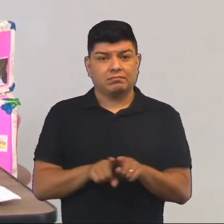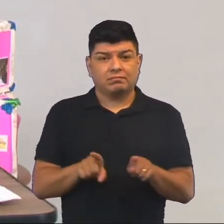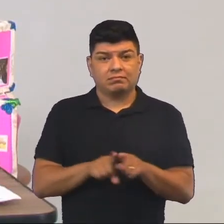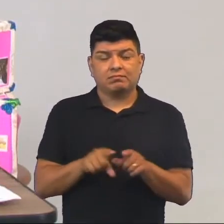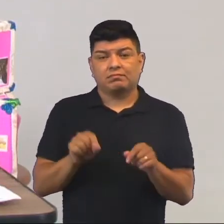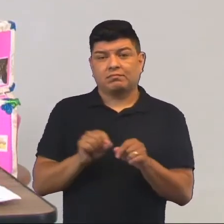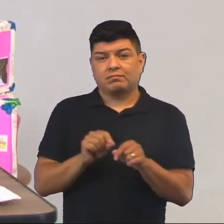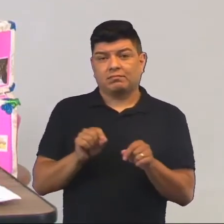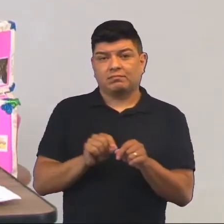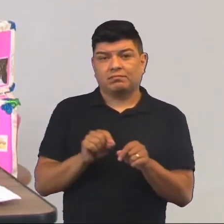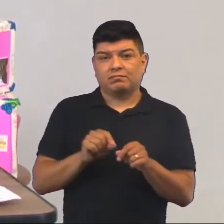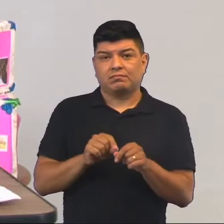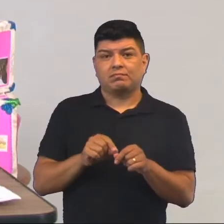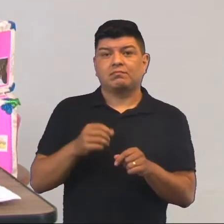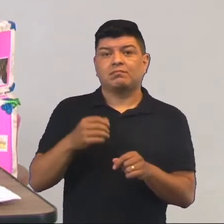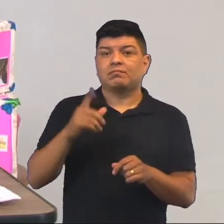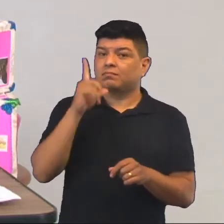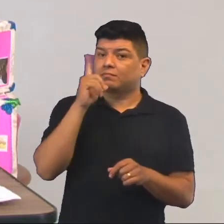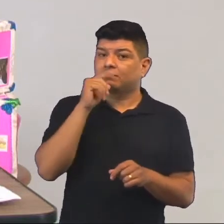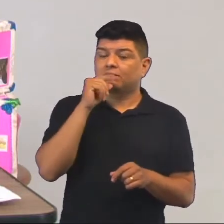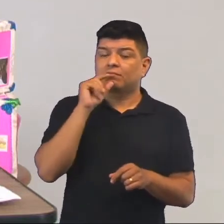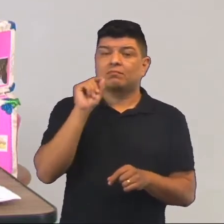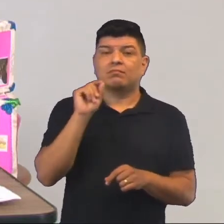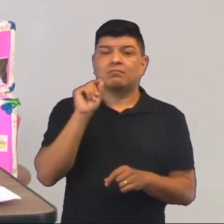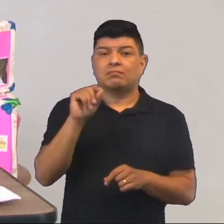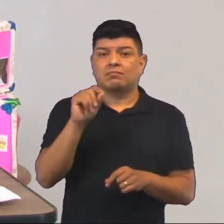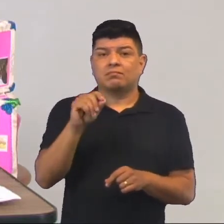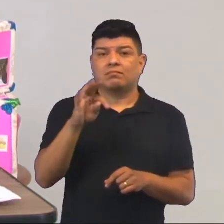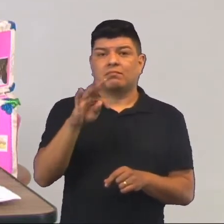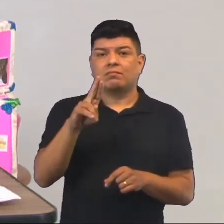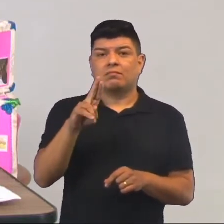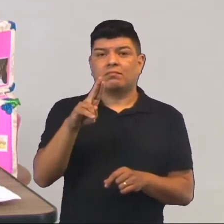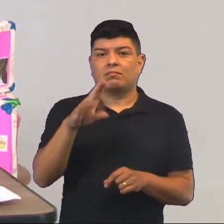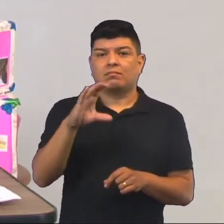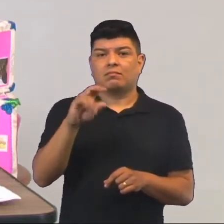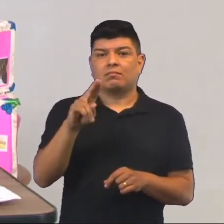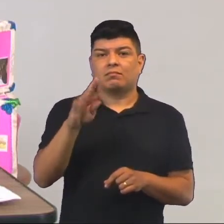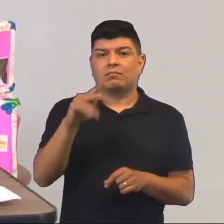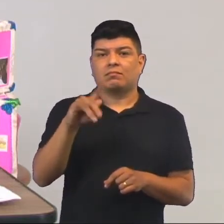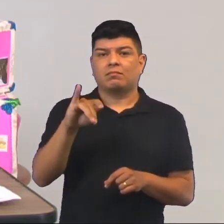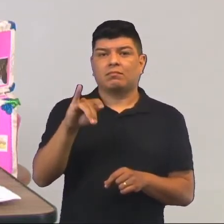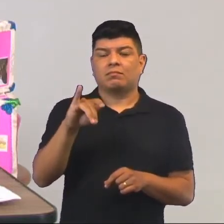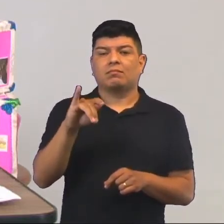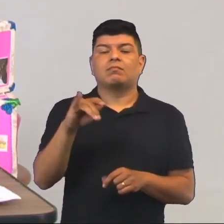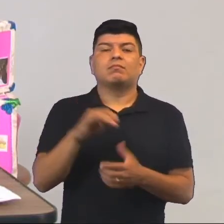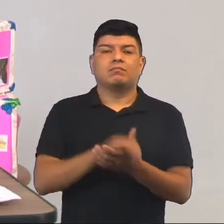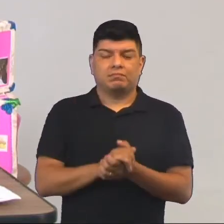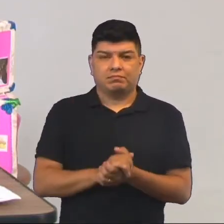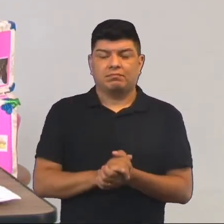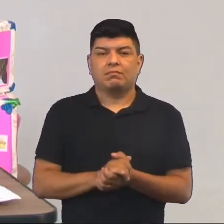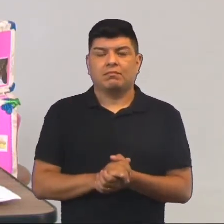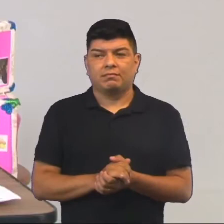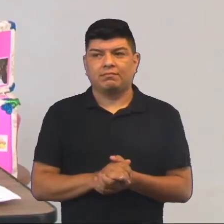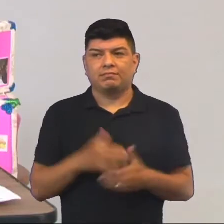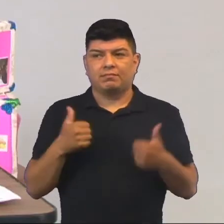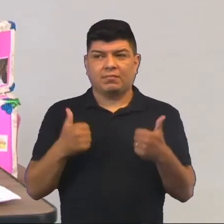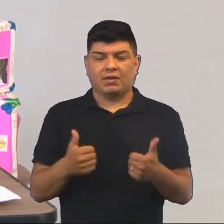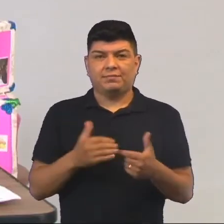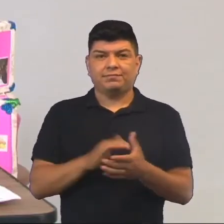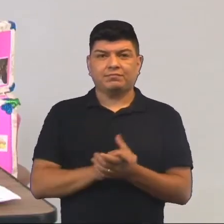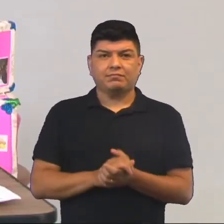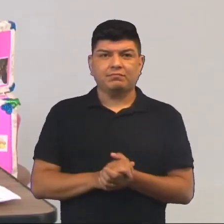também feita o líquido dele, que é chamado de tucupi, que é retirado da mandioca,